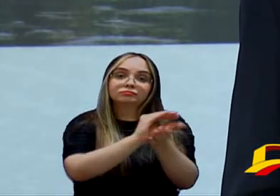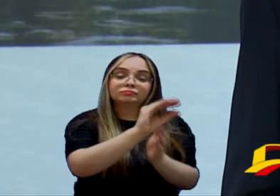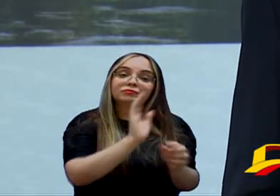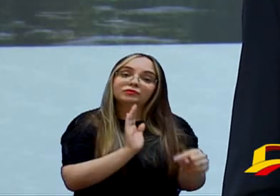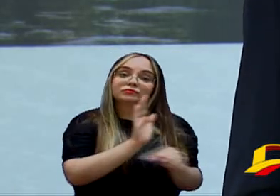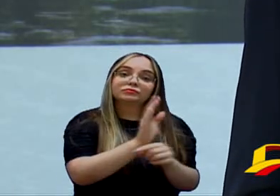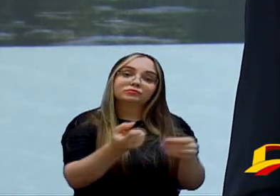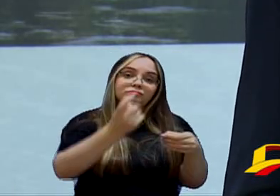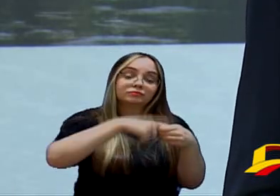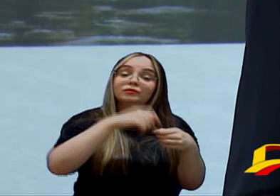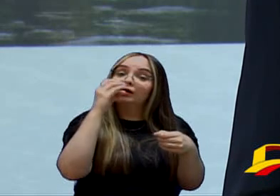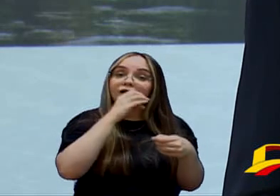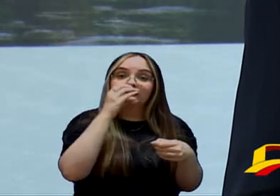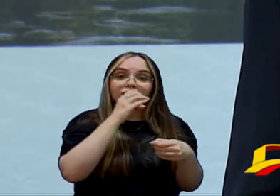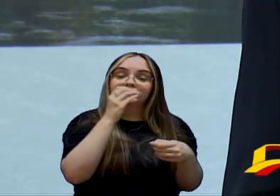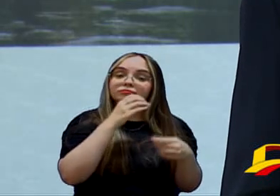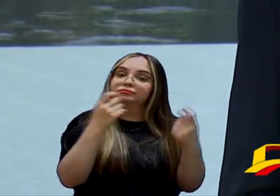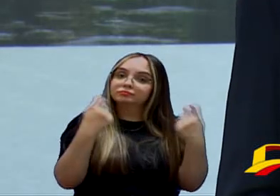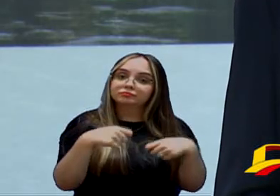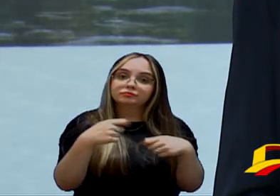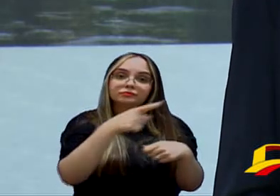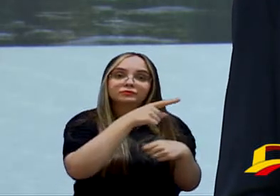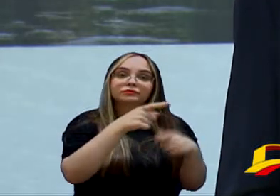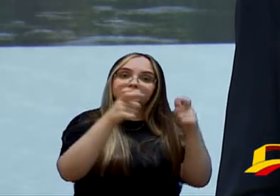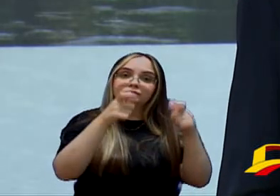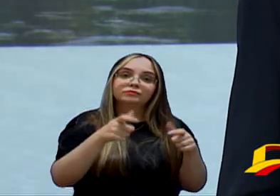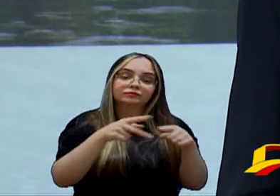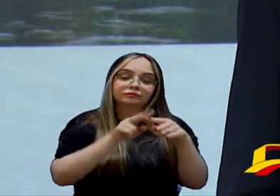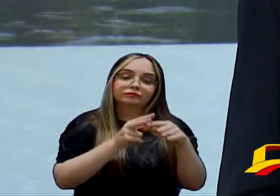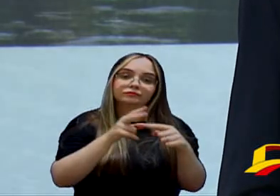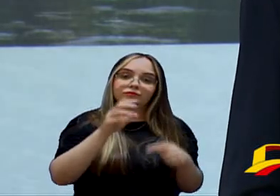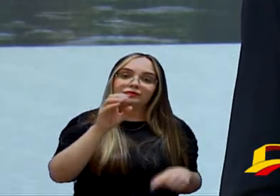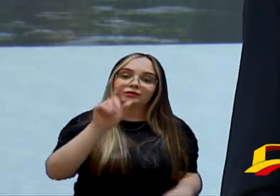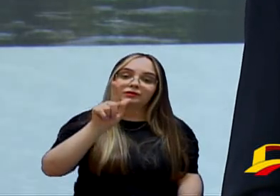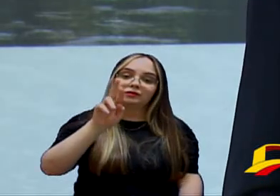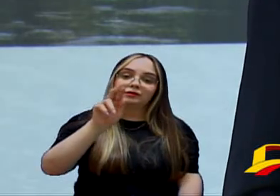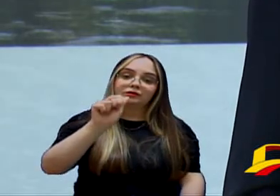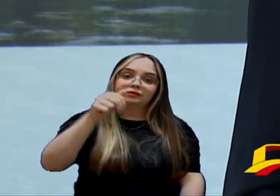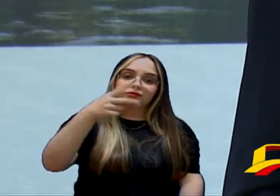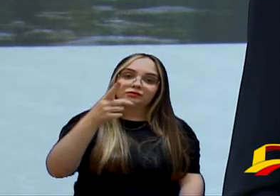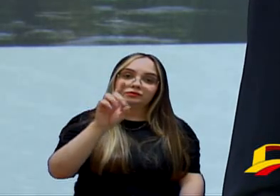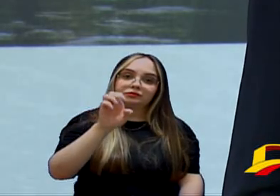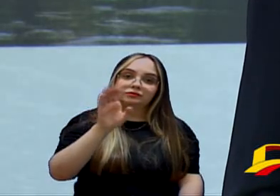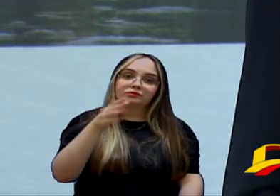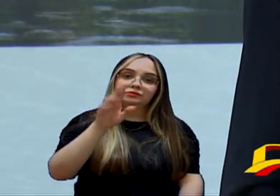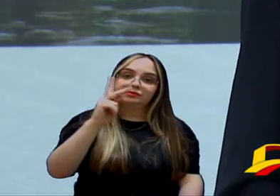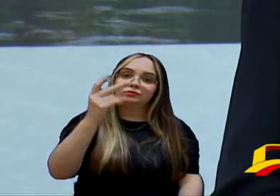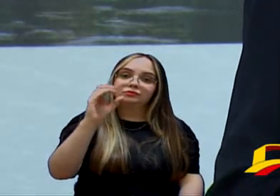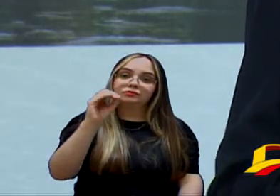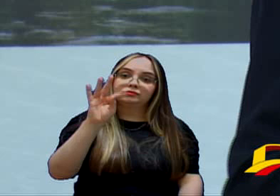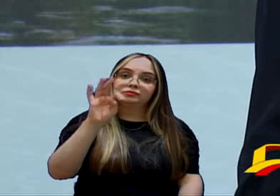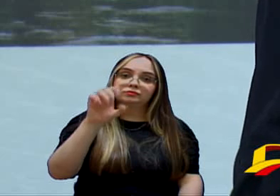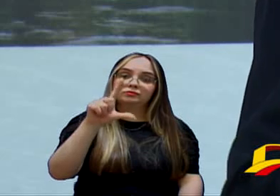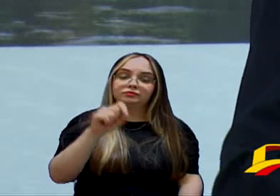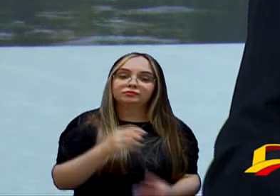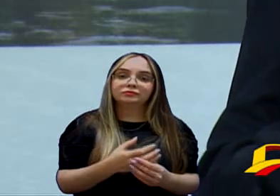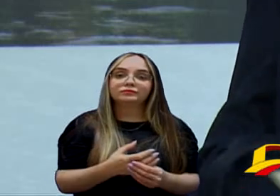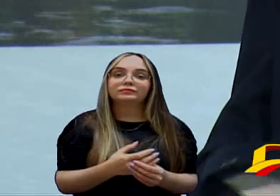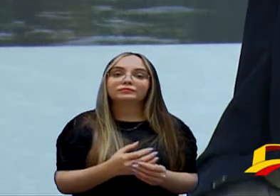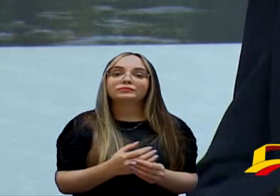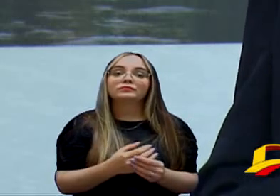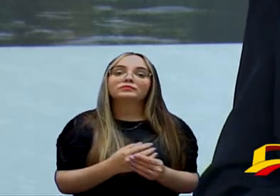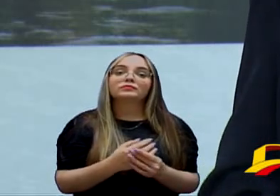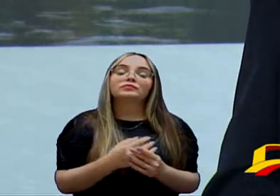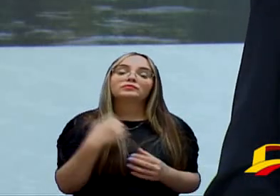recuperar o mais rápido possível a oficina Grande Hotel ali na Praça Frei Baraúna traríamos o